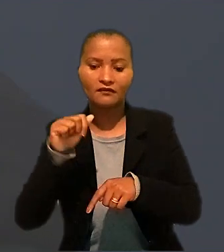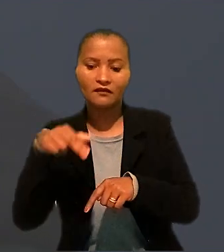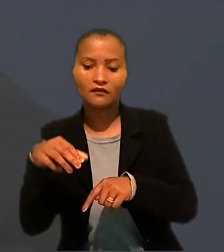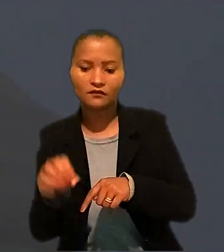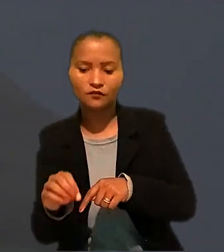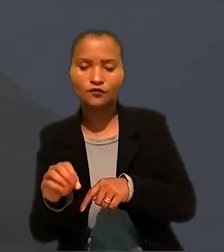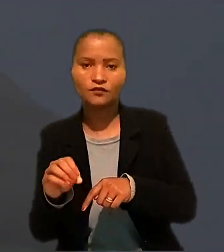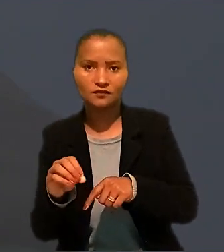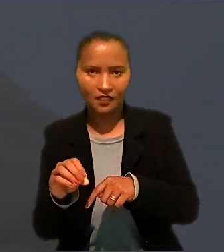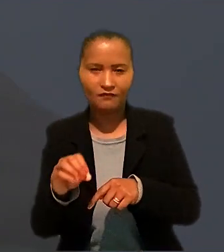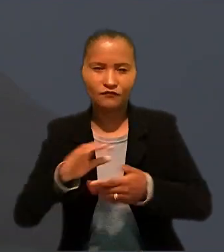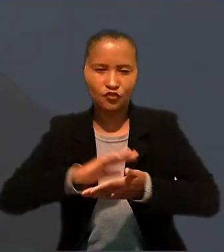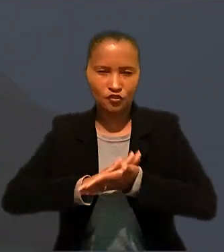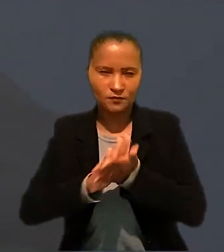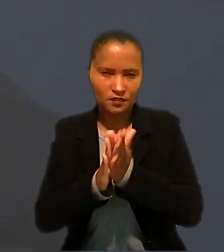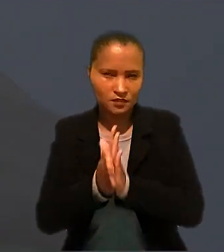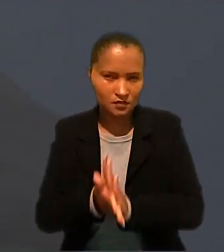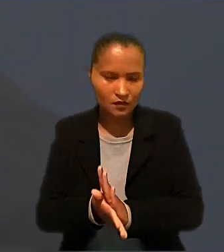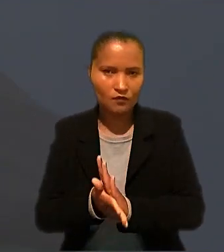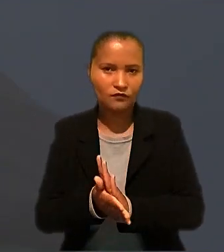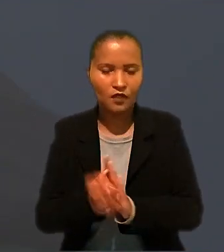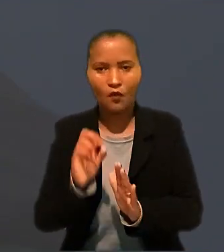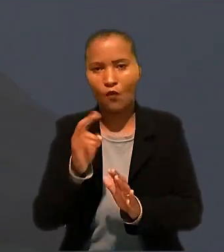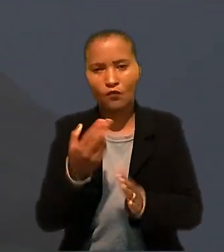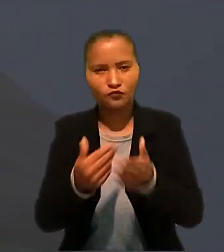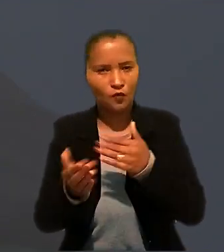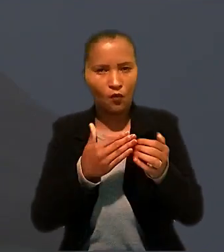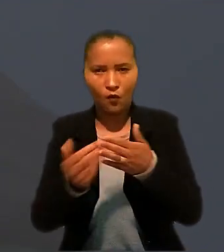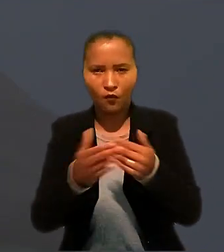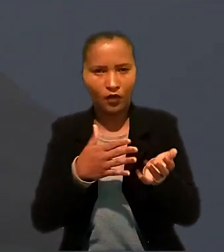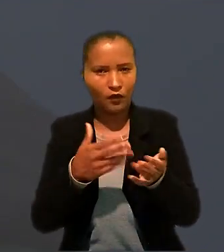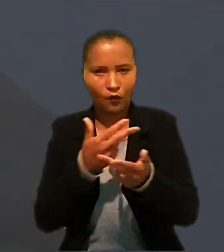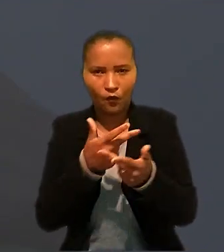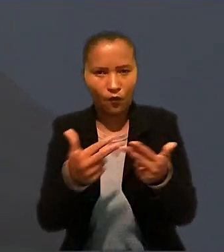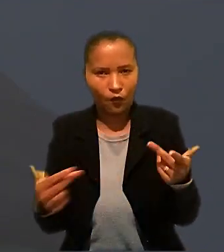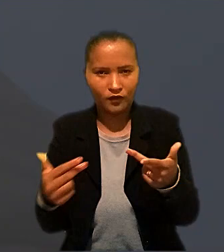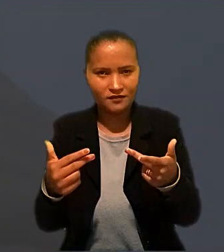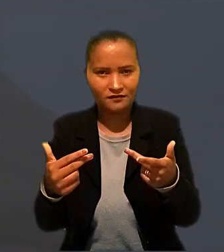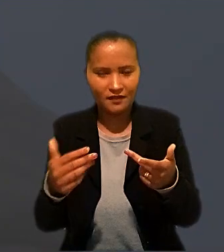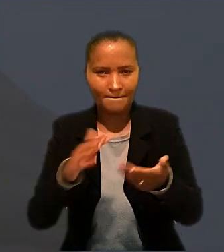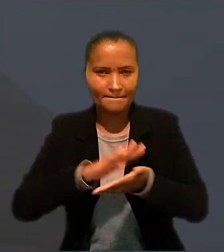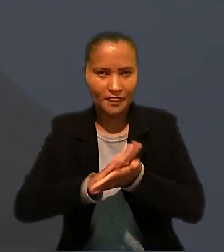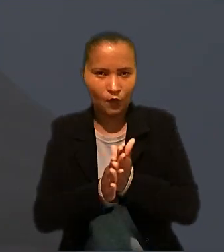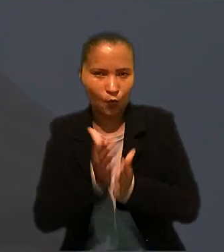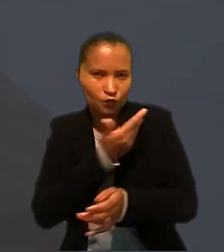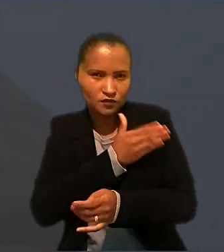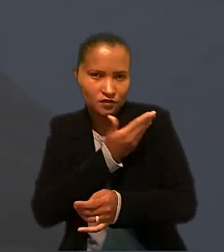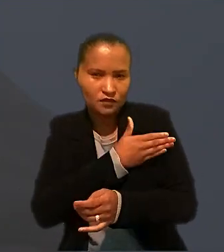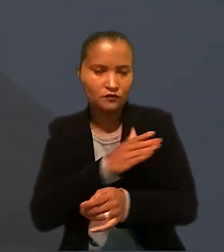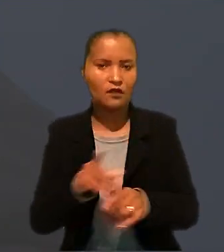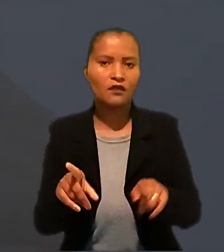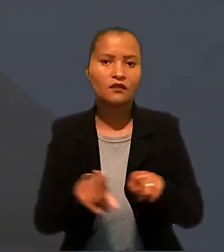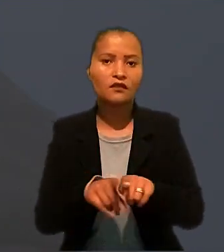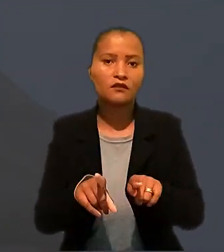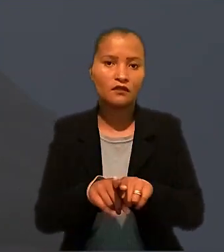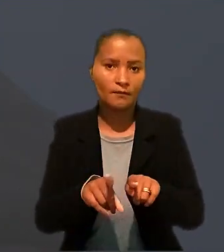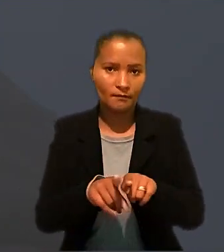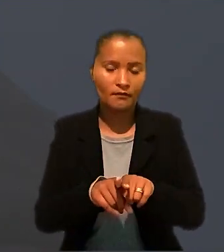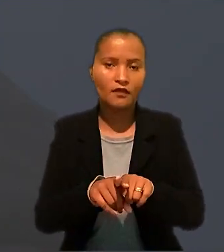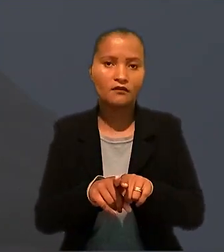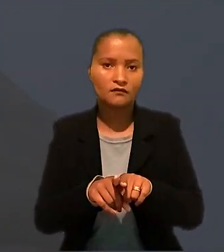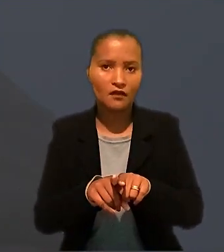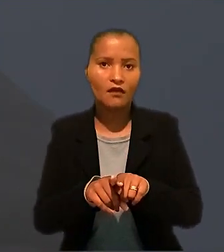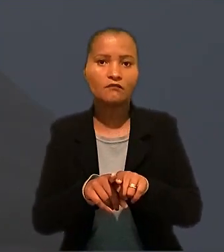em razão da discriminação ou de qualquer ato preconceituoso contra o empregado, e você tem também as